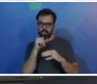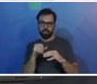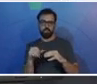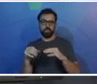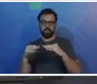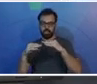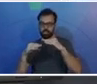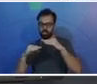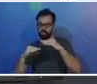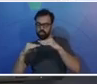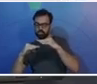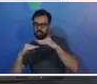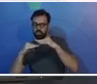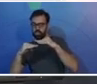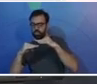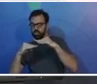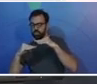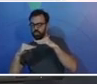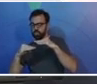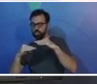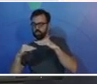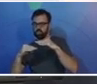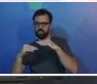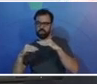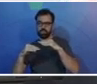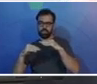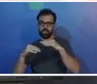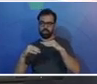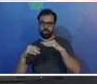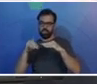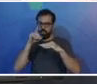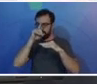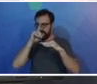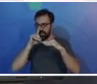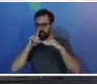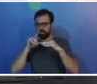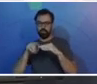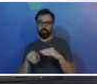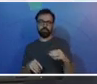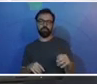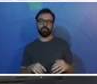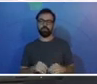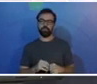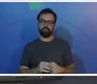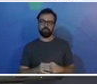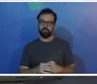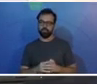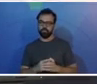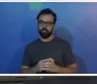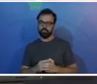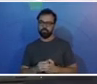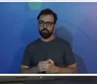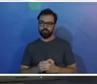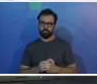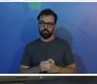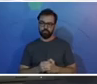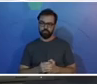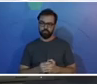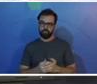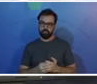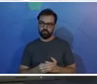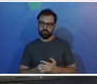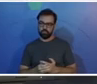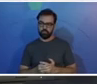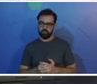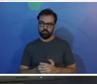E os estados que ultrapassaram o limite de alerta, os últimos, de amarelo. O Pedrinho já está dando a